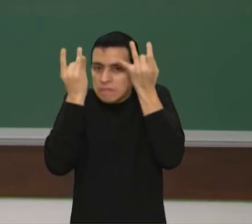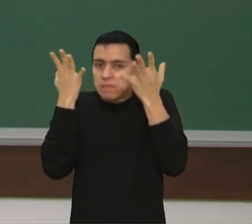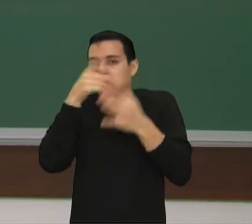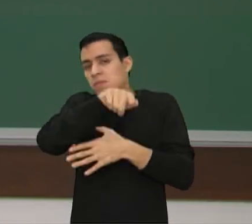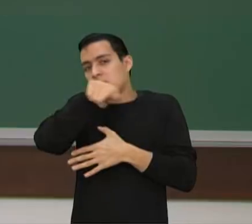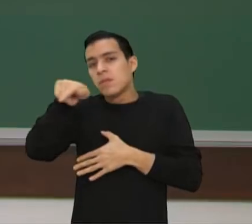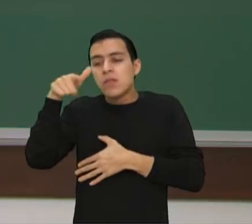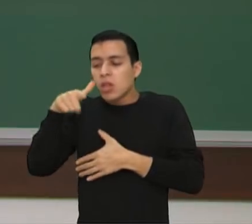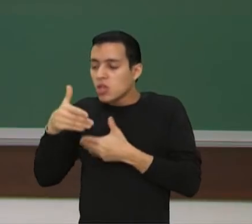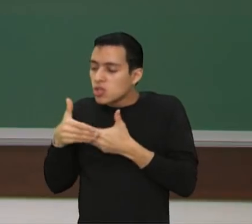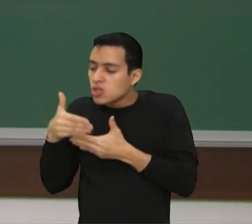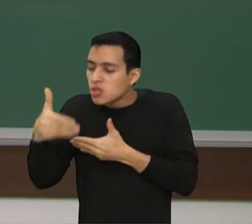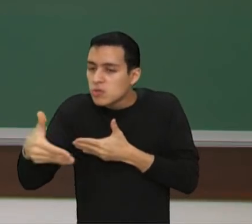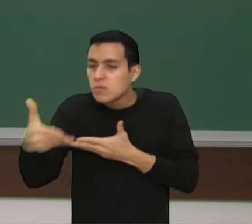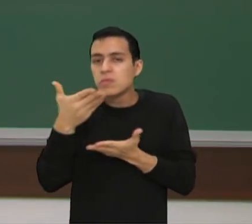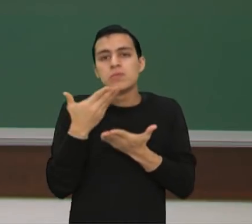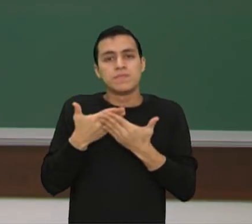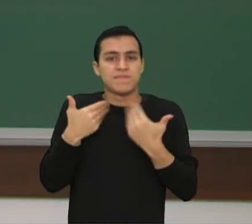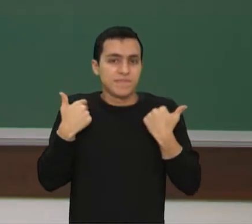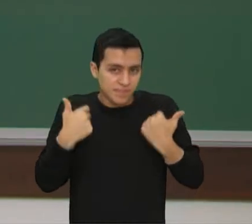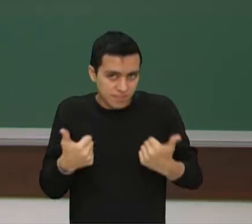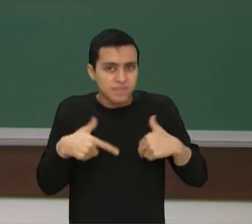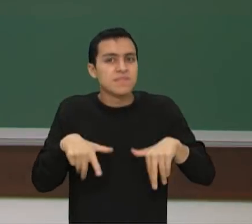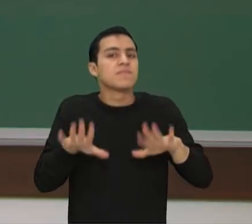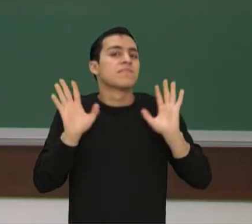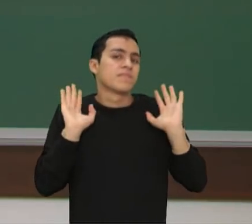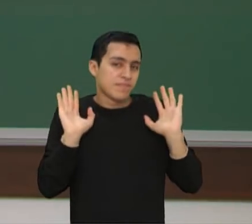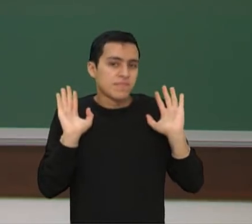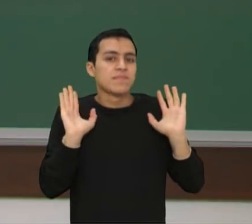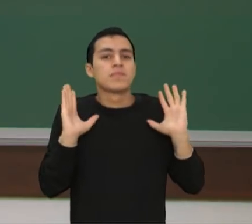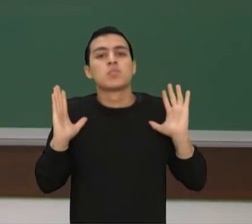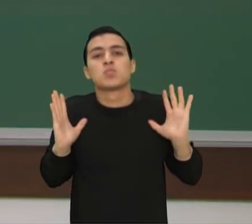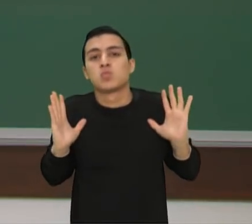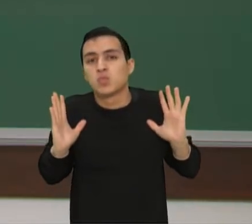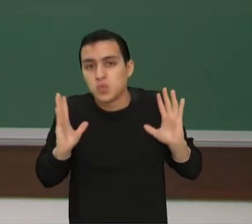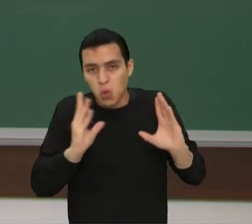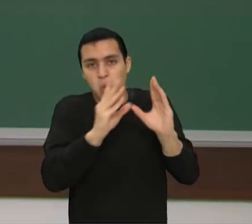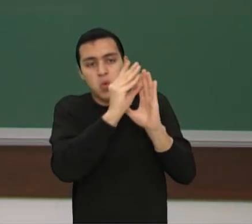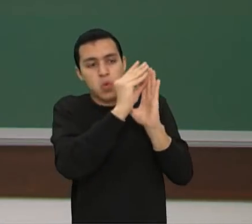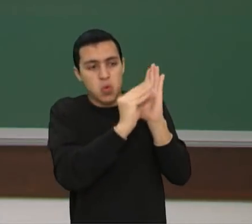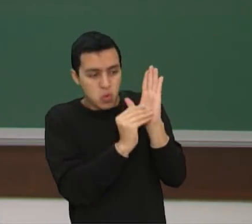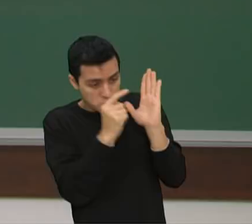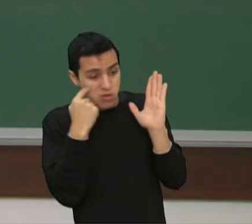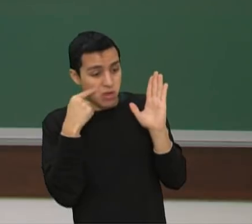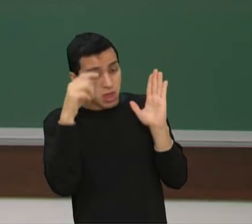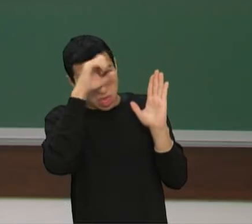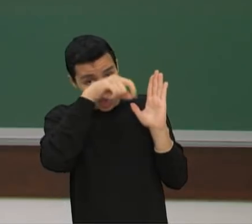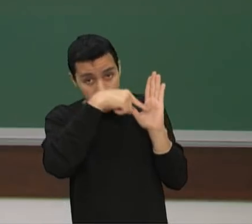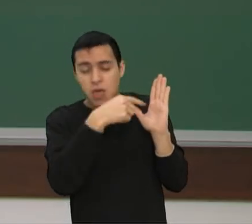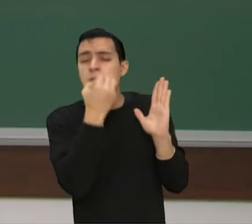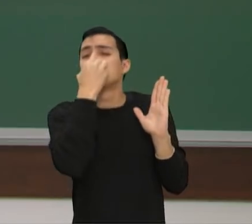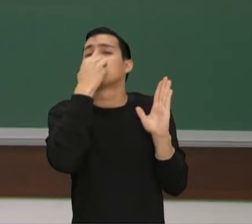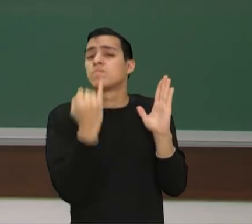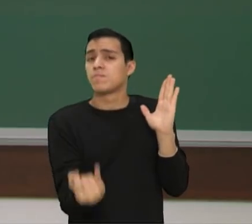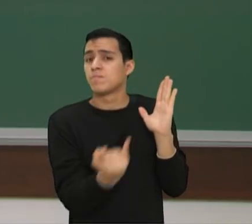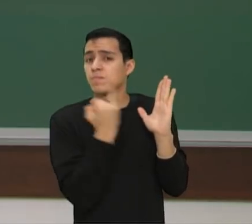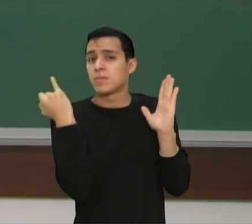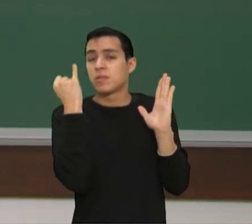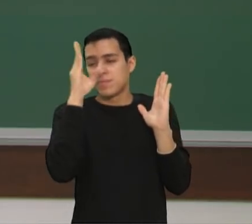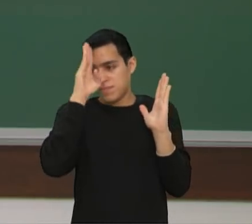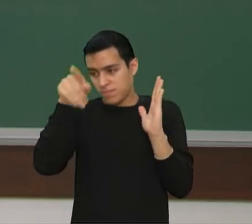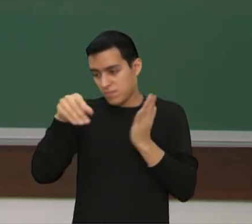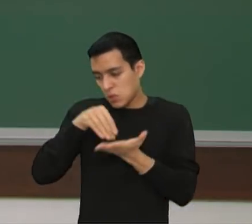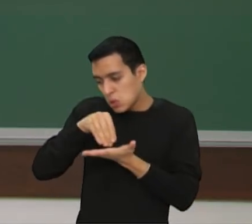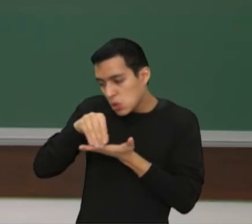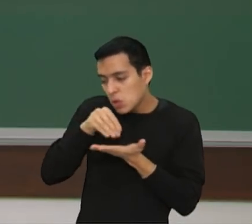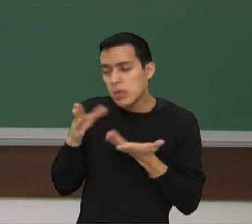você dar continuidade nos seus estudos, né? Então, todo conteúdo, todo aprendizado é válido, principalmente dos jogos de